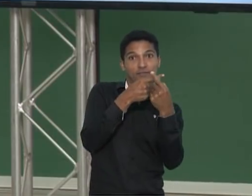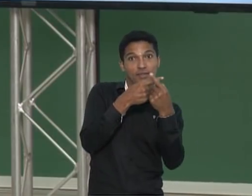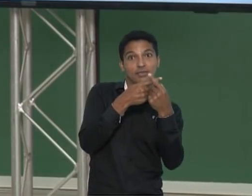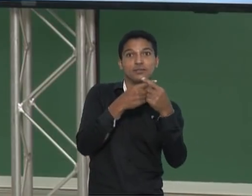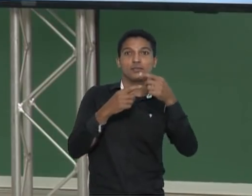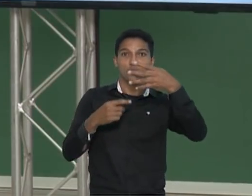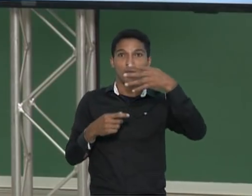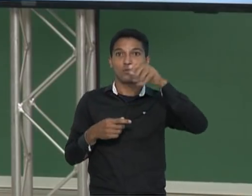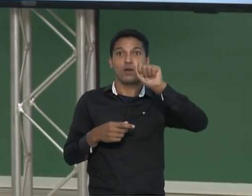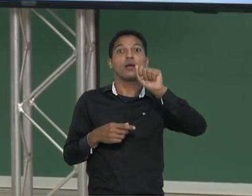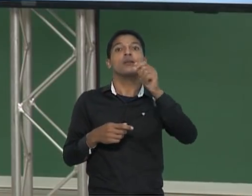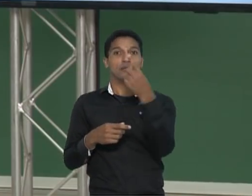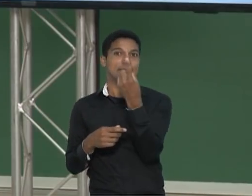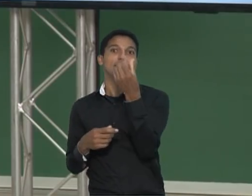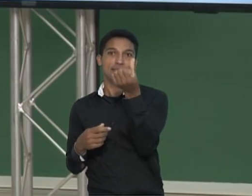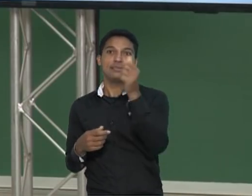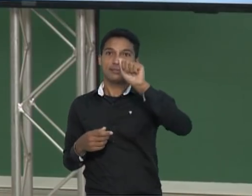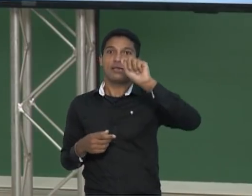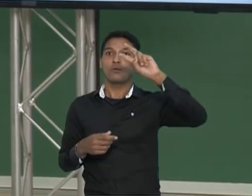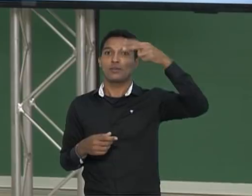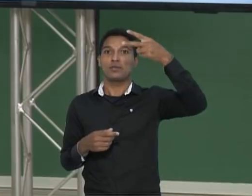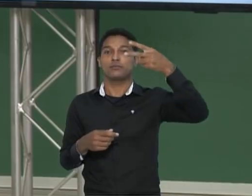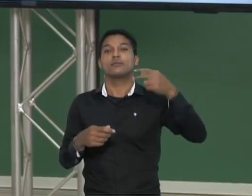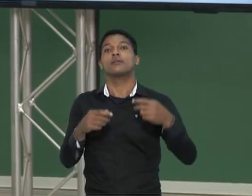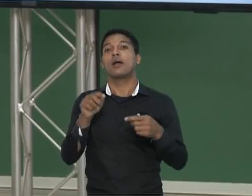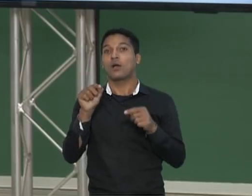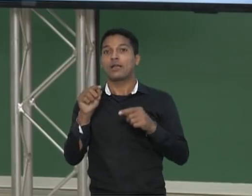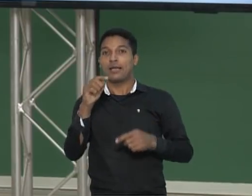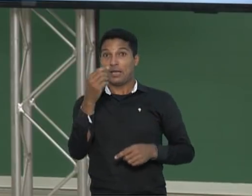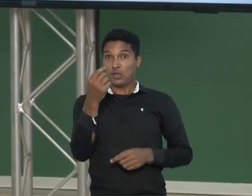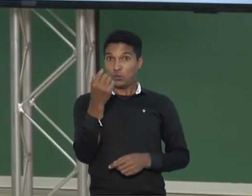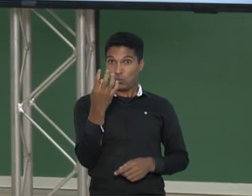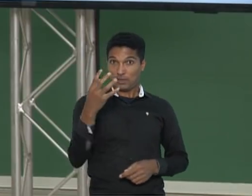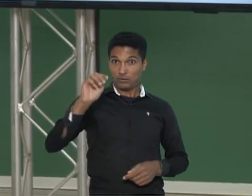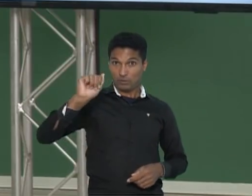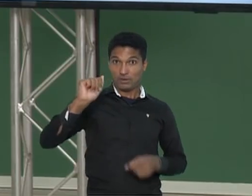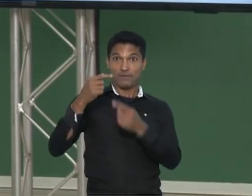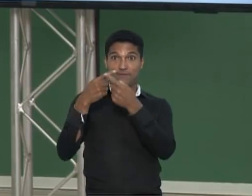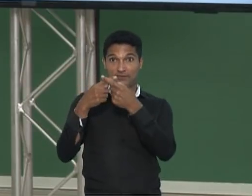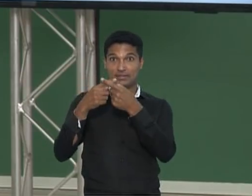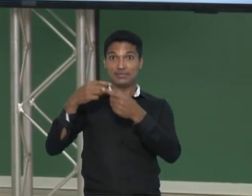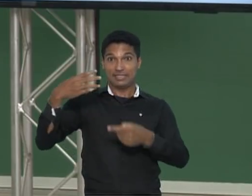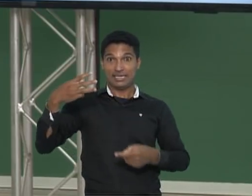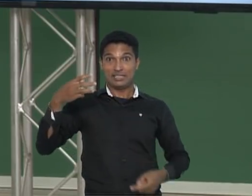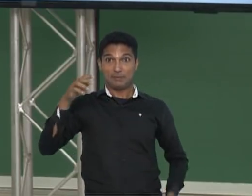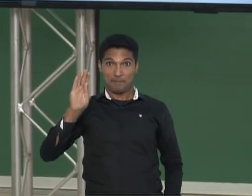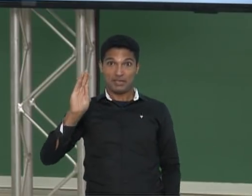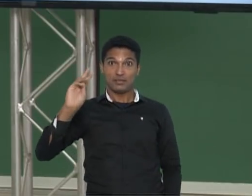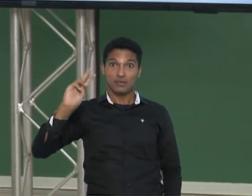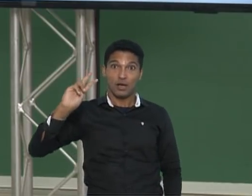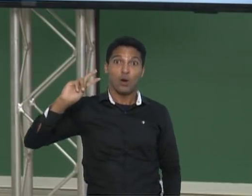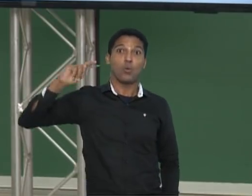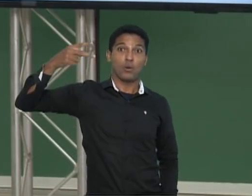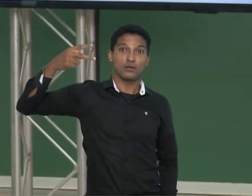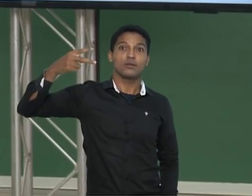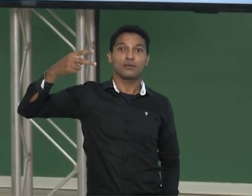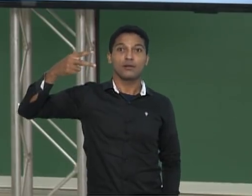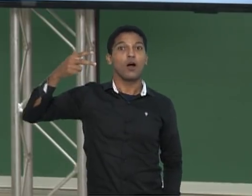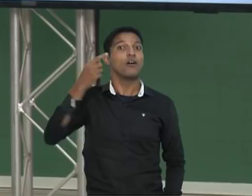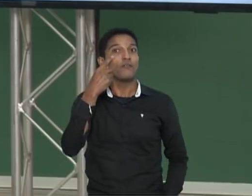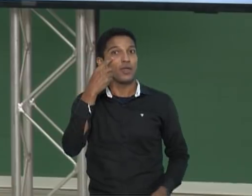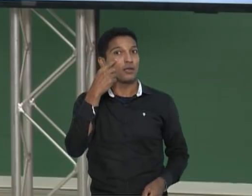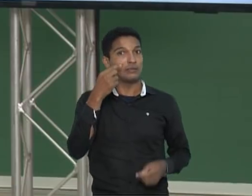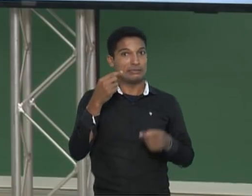tem 16a ao quadrado. 4a vezes 3b ao quadrado negativo. Não esqueça de fazer o jogo de sinal. Por isso